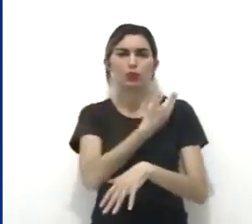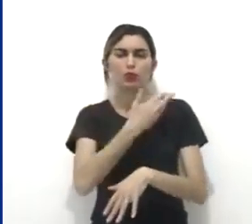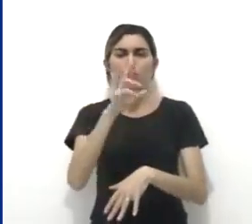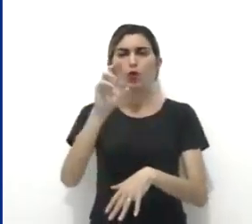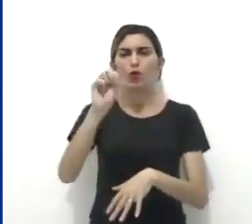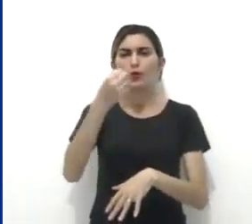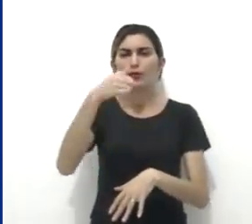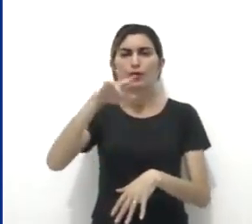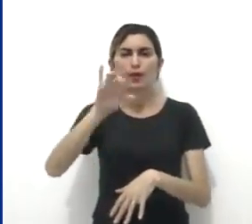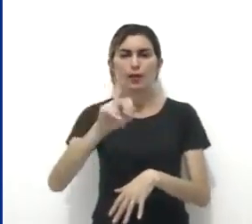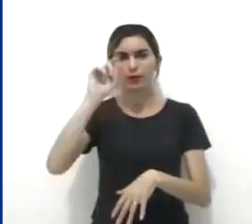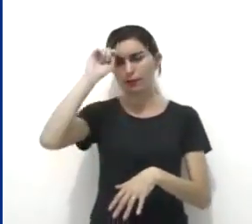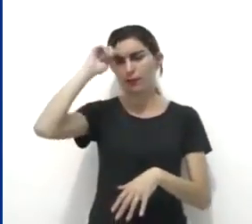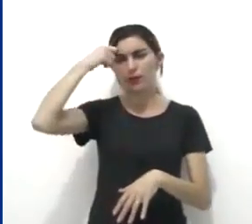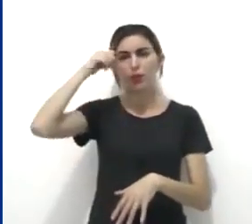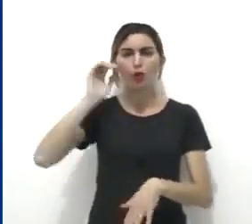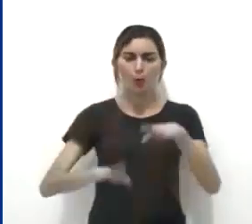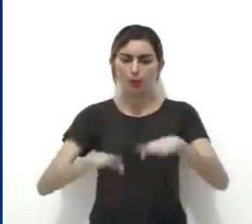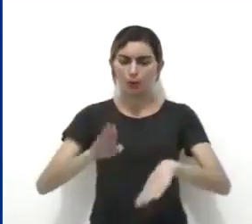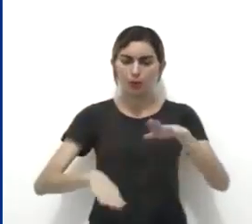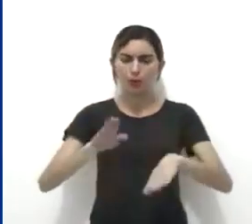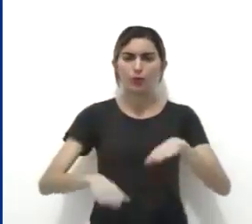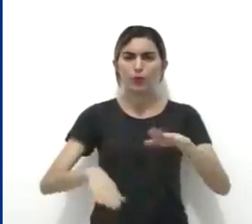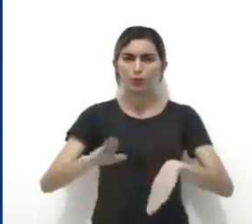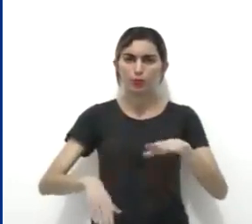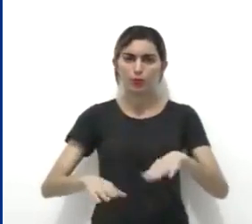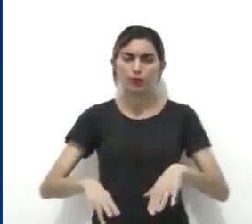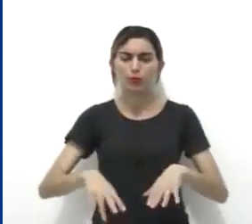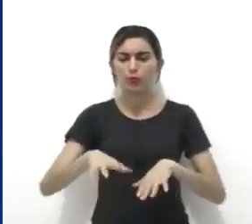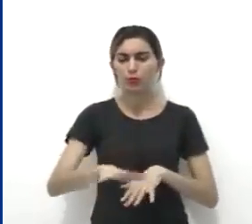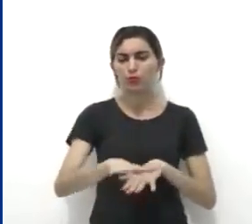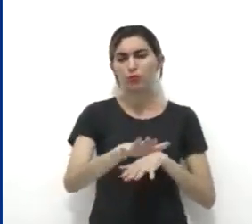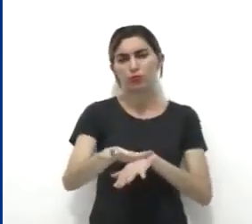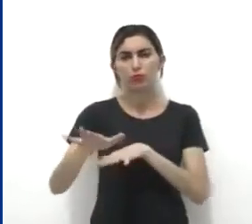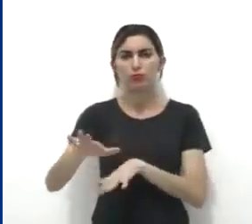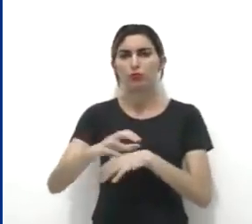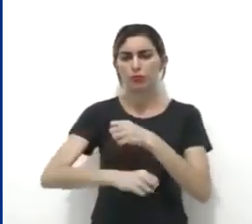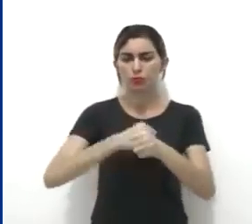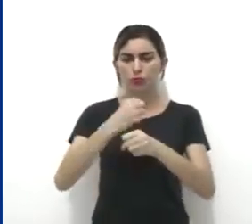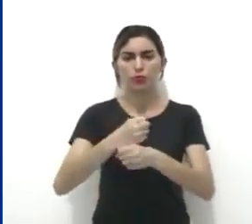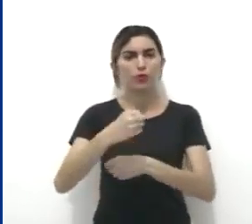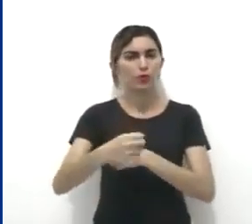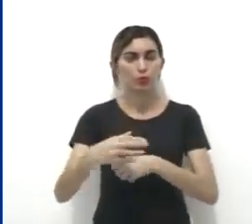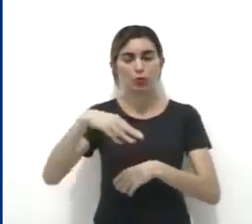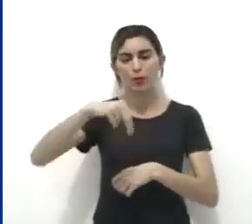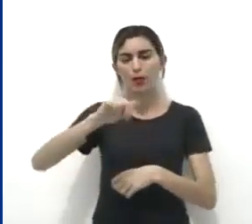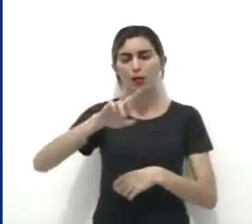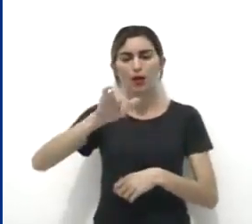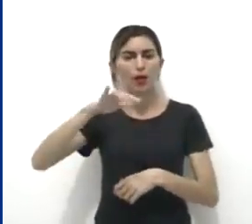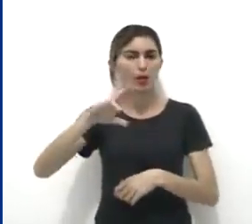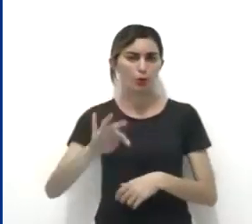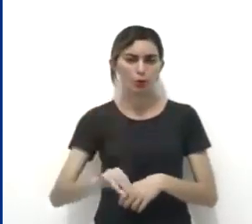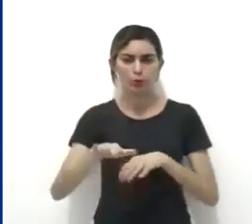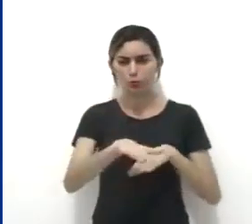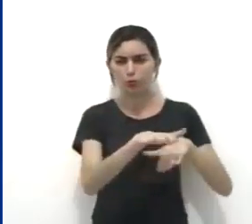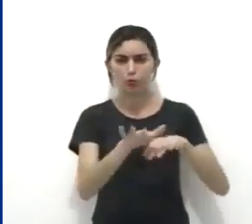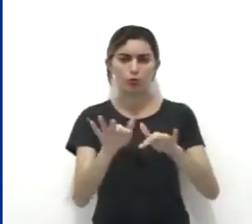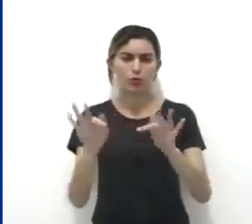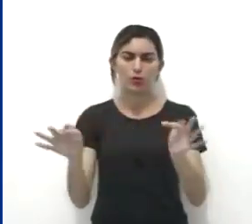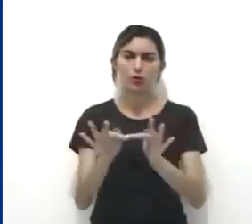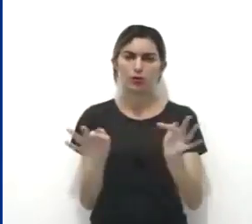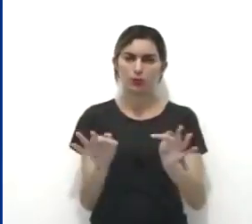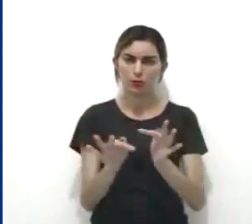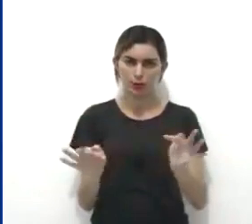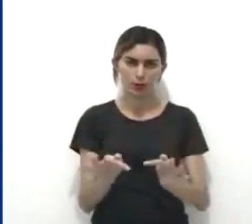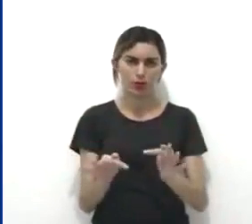do Rosário dos Negros, que batiam o Xangô, candomblé, o ano inteiro. O maracatu é um cortejo simples, inicialmente